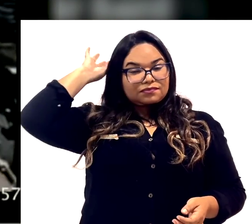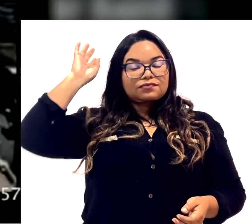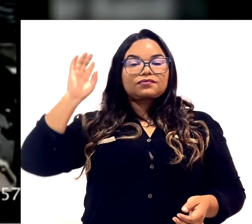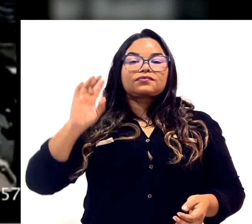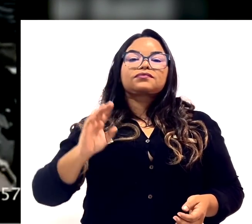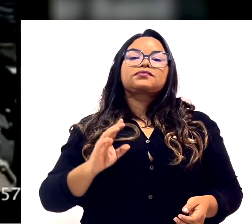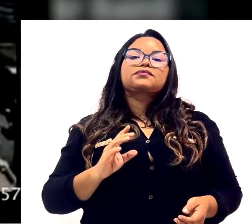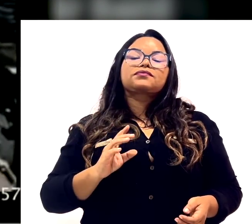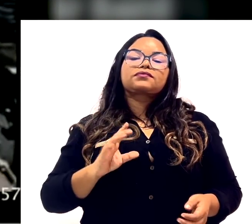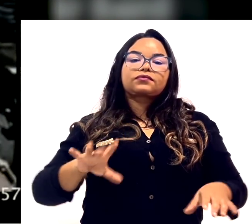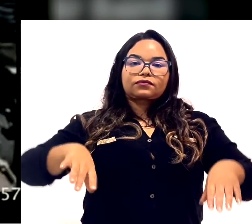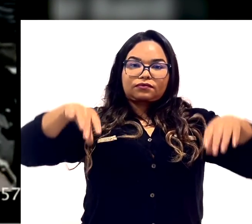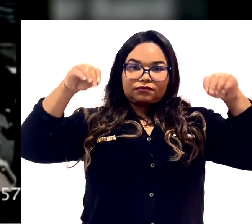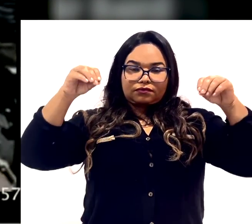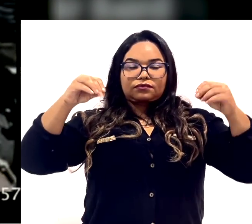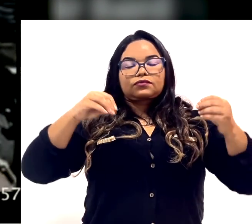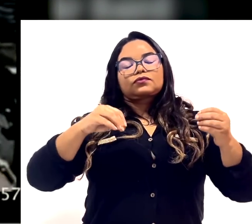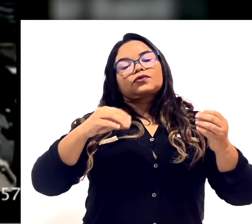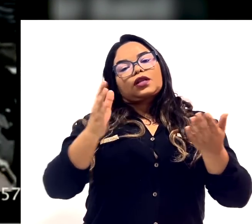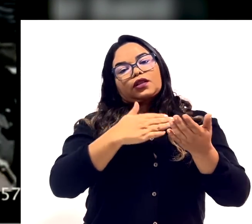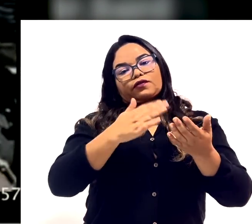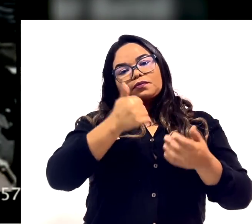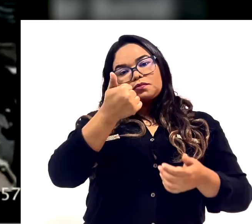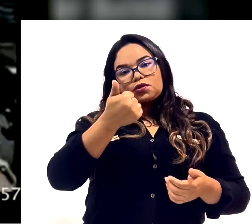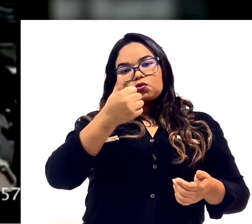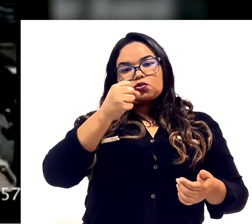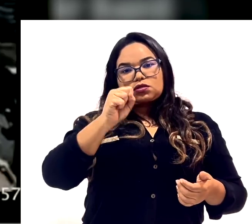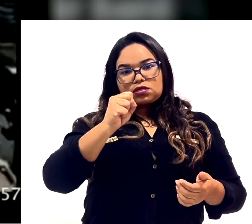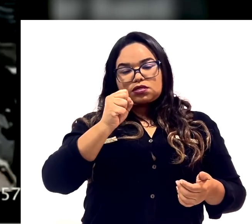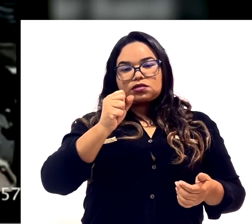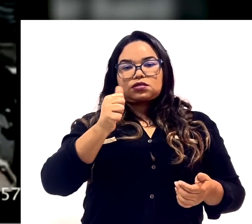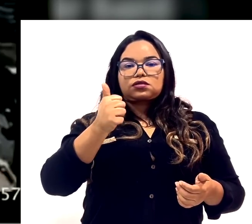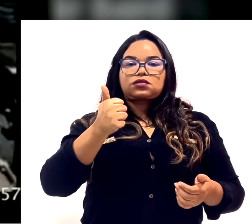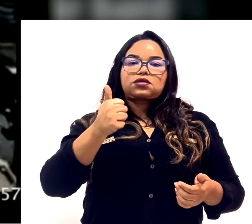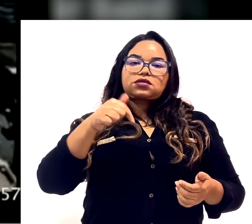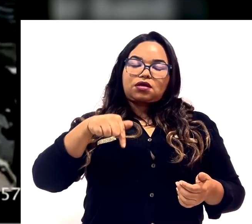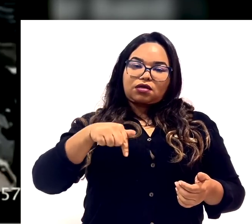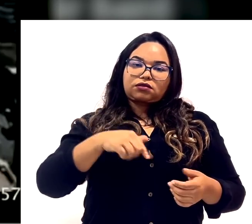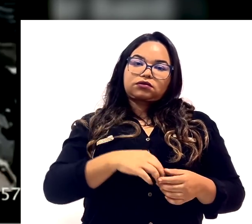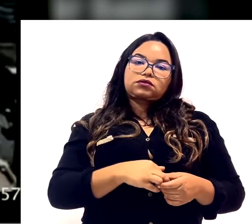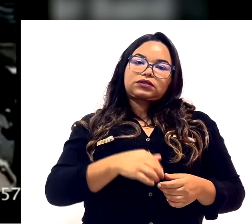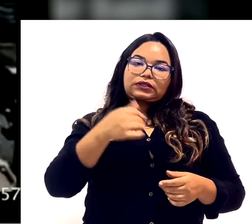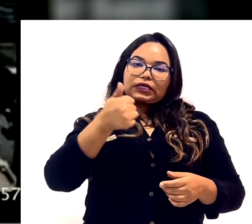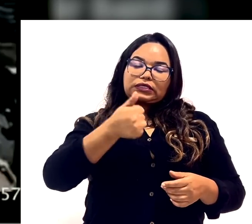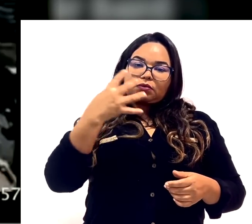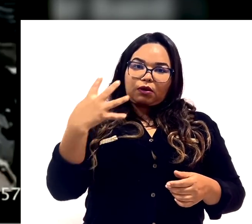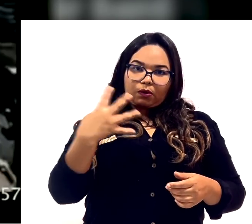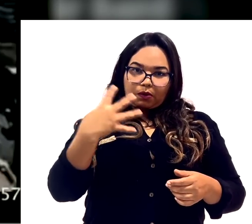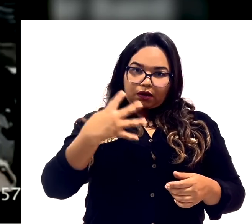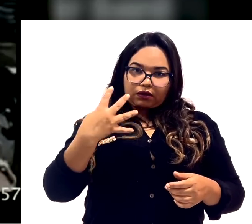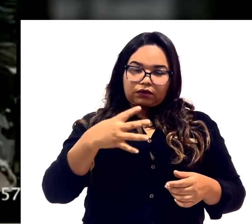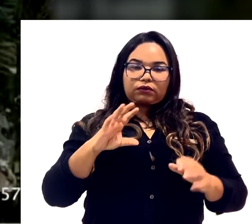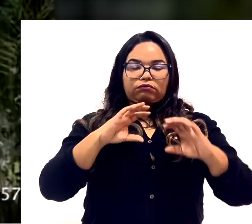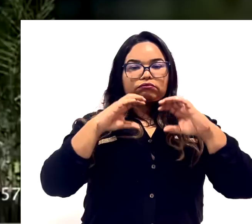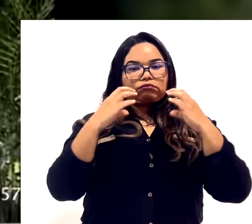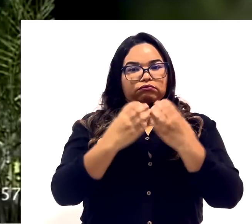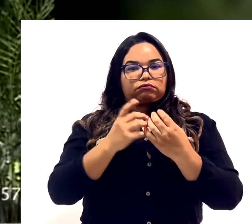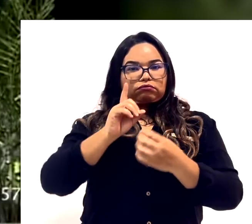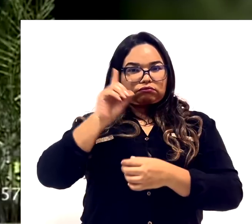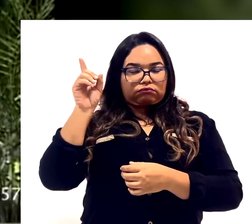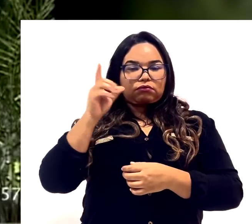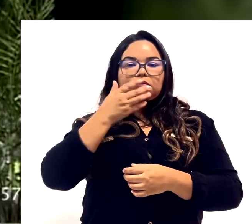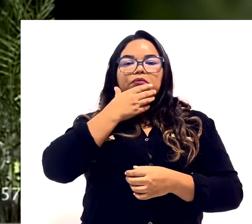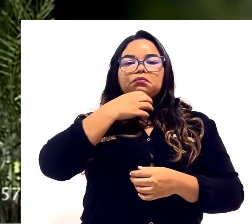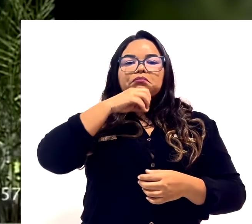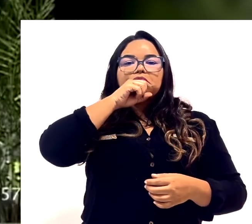palácio, 10 de fevereiro de 1817, a 14ª jurisdição do Santíssimo Pontífice, Pai